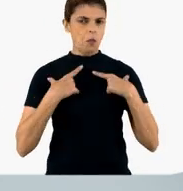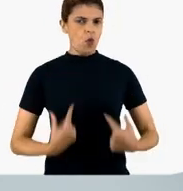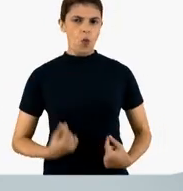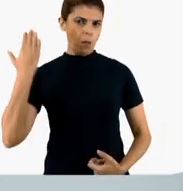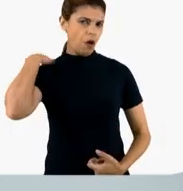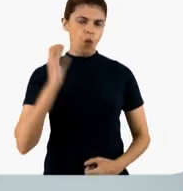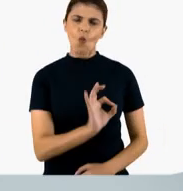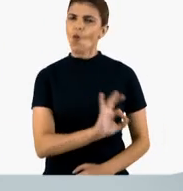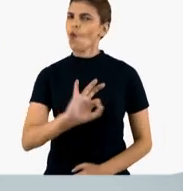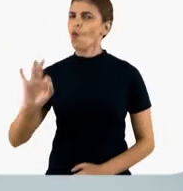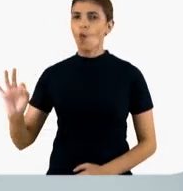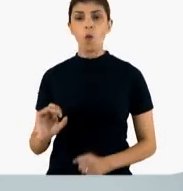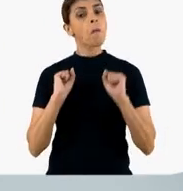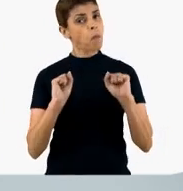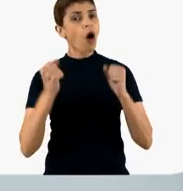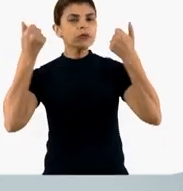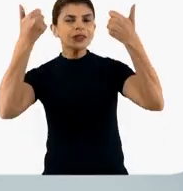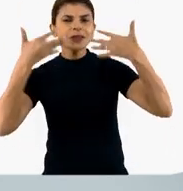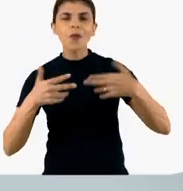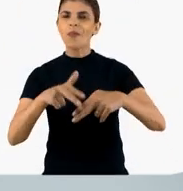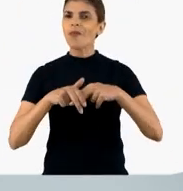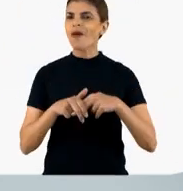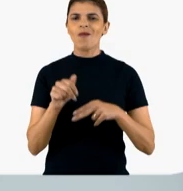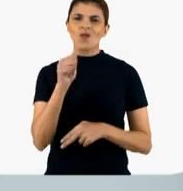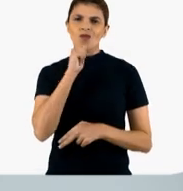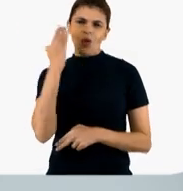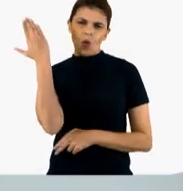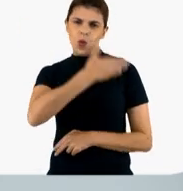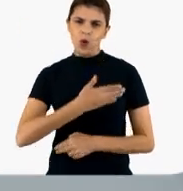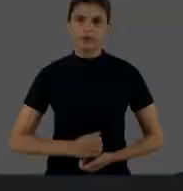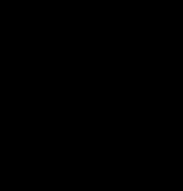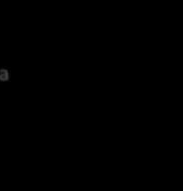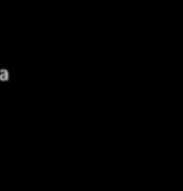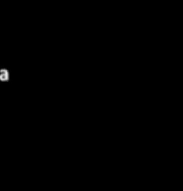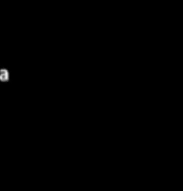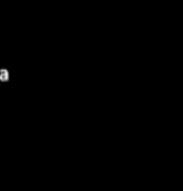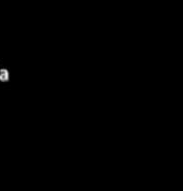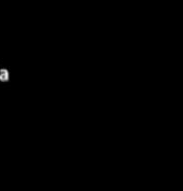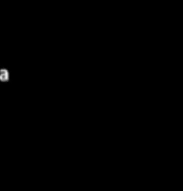pulmonares. Então, isso talvez explique o fato de que a gente não esteja vendo.